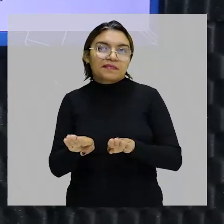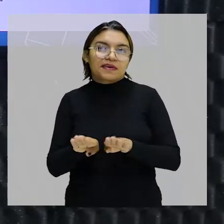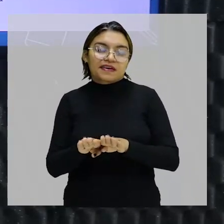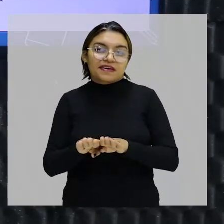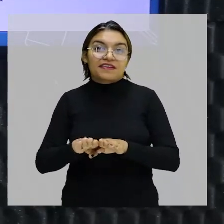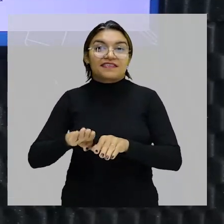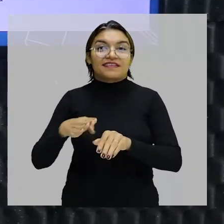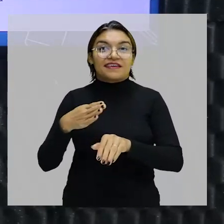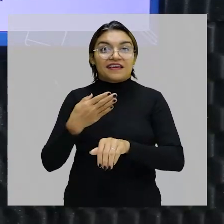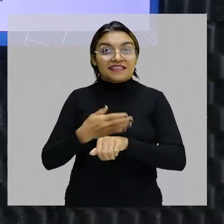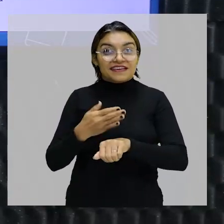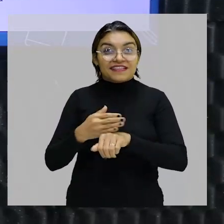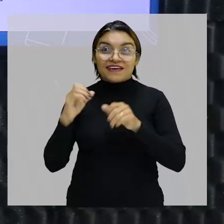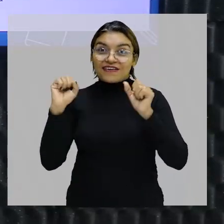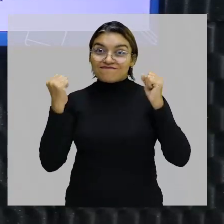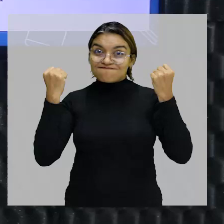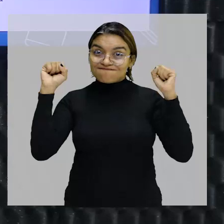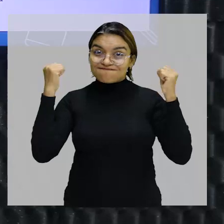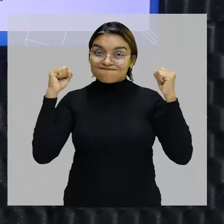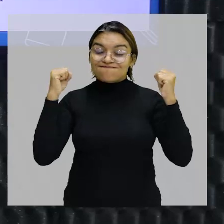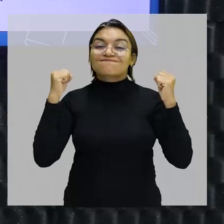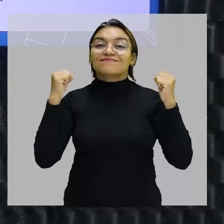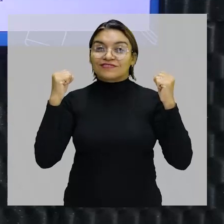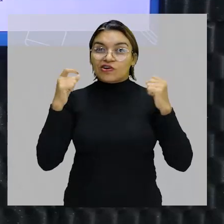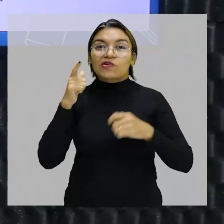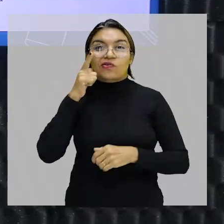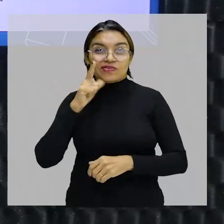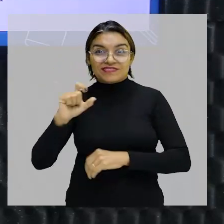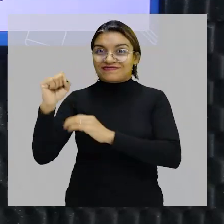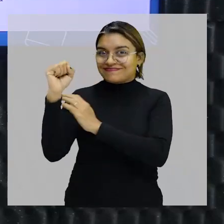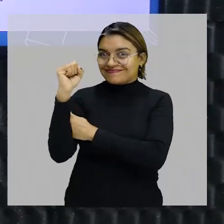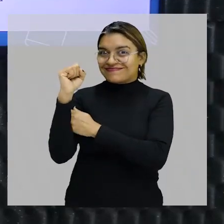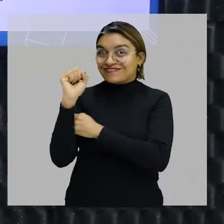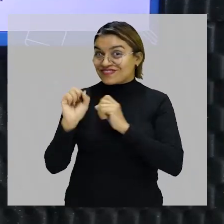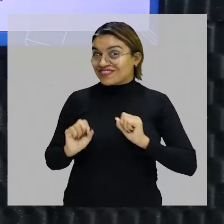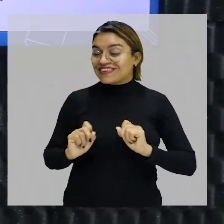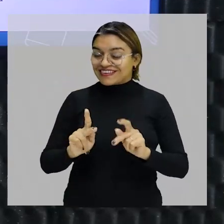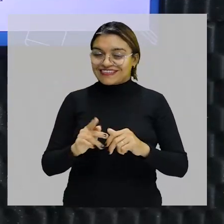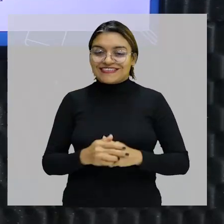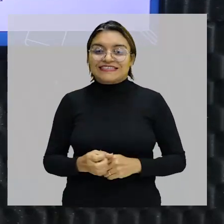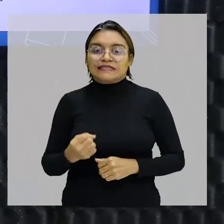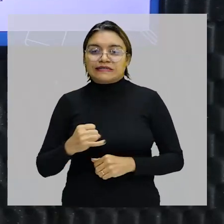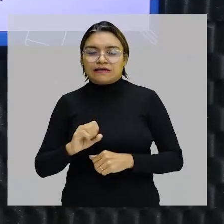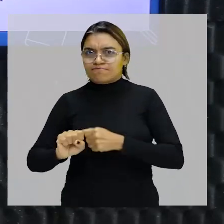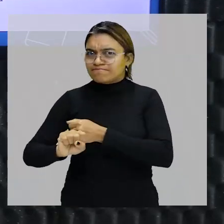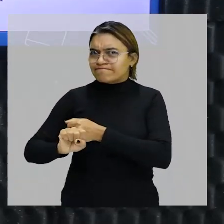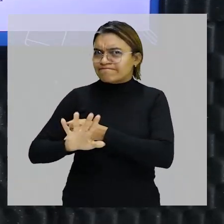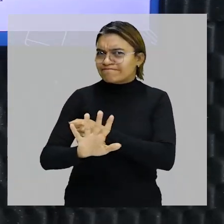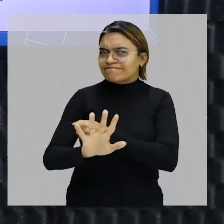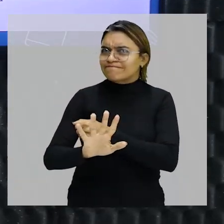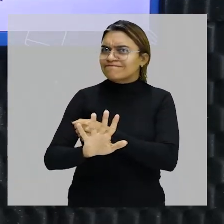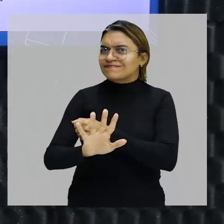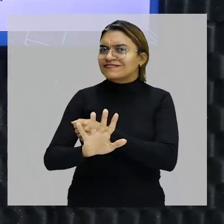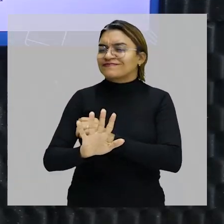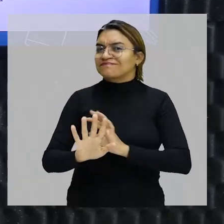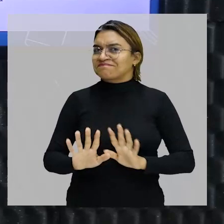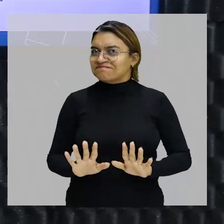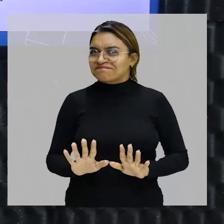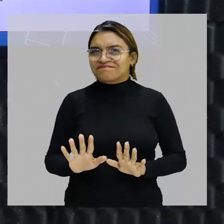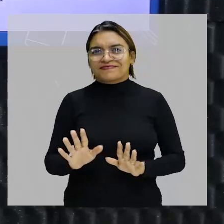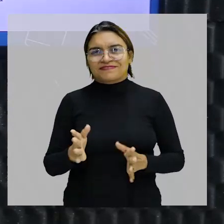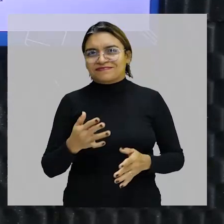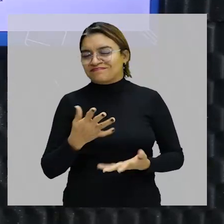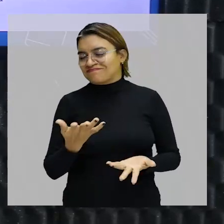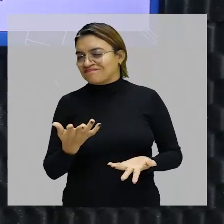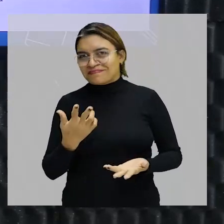treinamento físico, tudo bem? Para poder ficar super forte. Se a gente for através de radiação, não vai dar